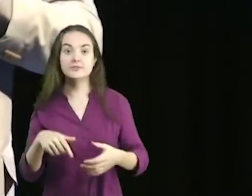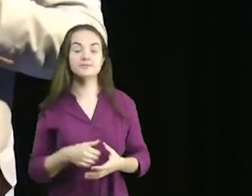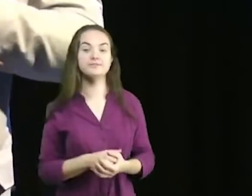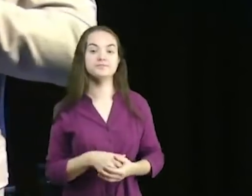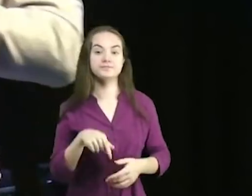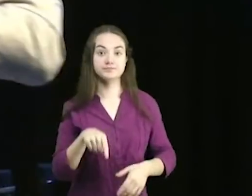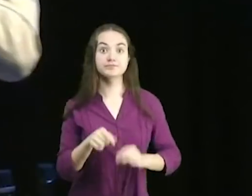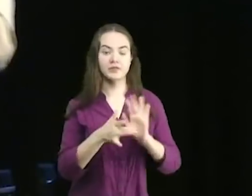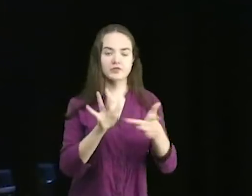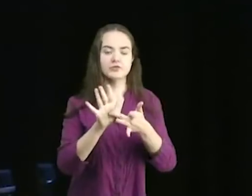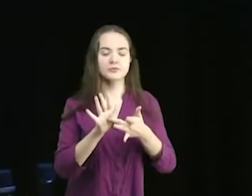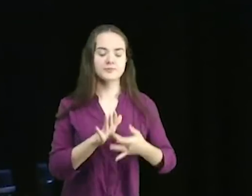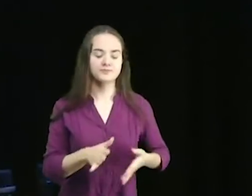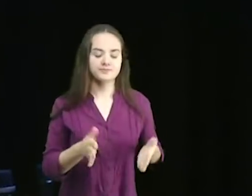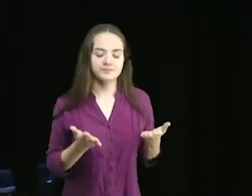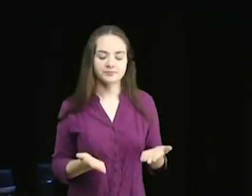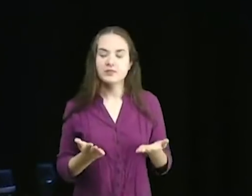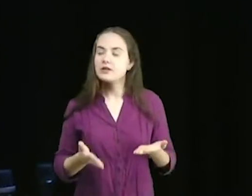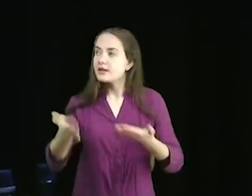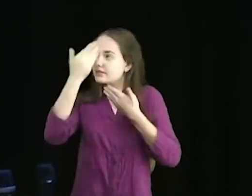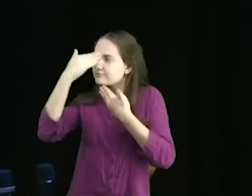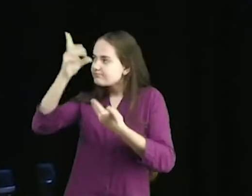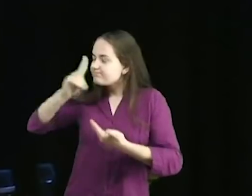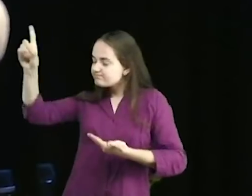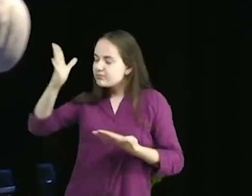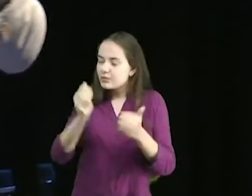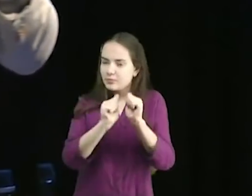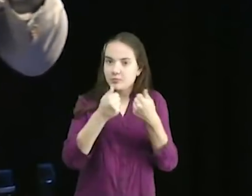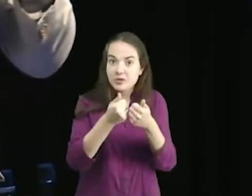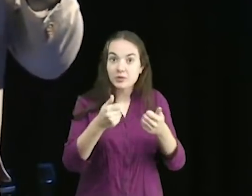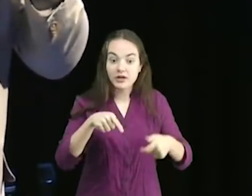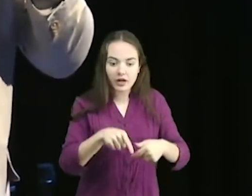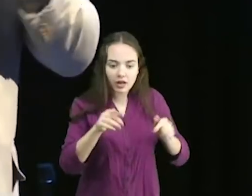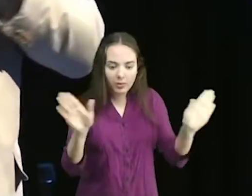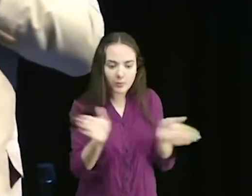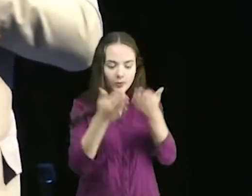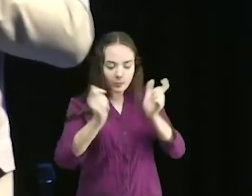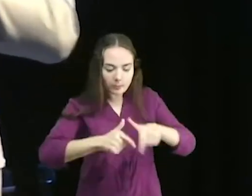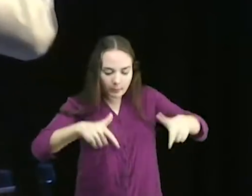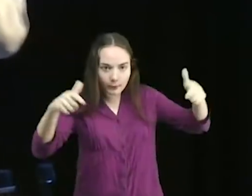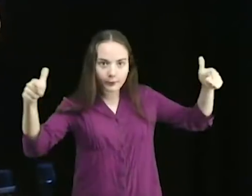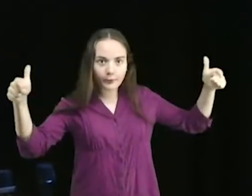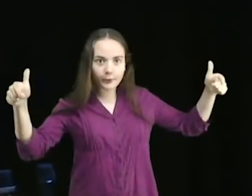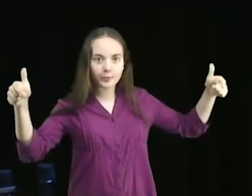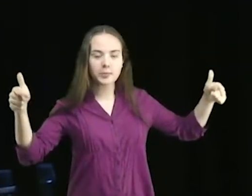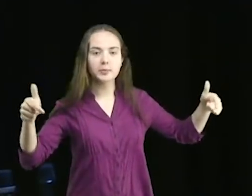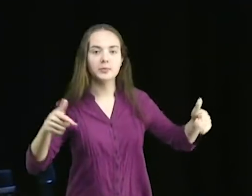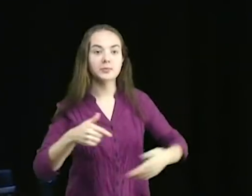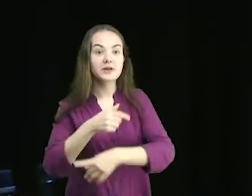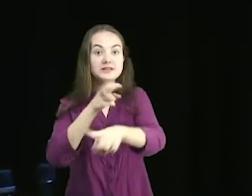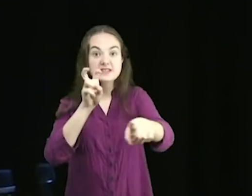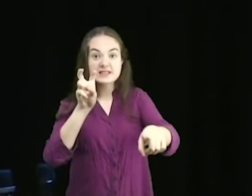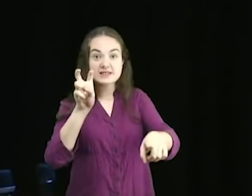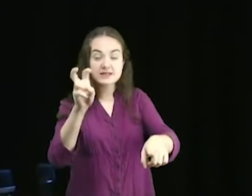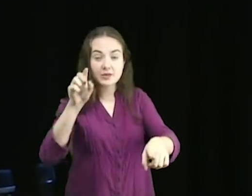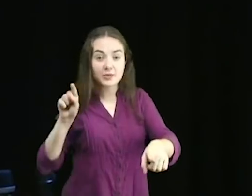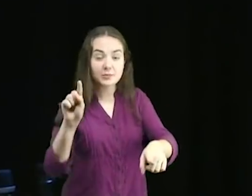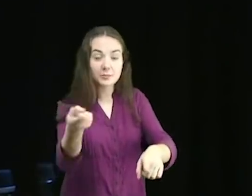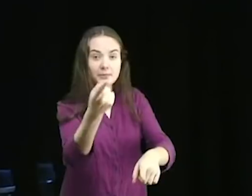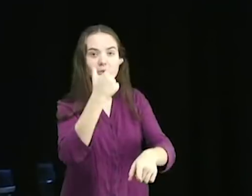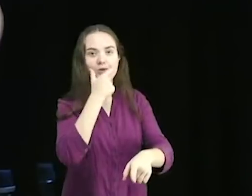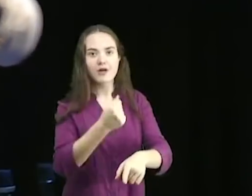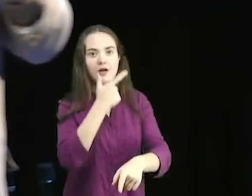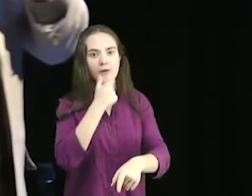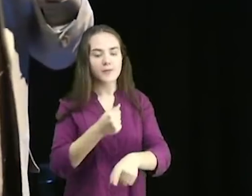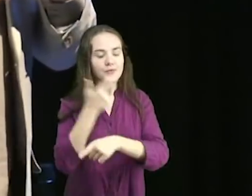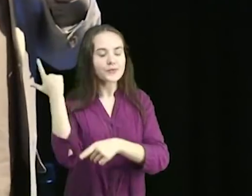E ele multiplica o pão para 5.000 homens, fora mulheres e crianças. É a